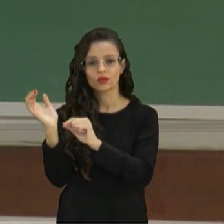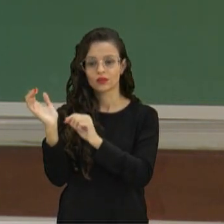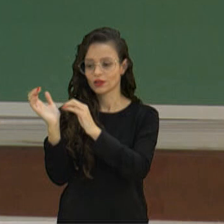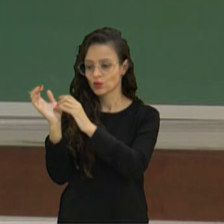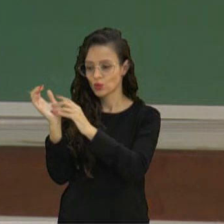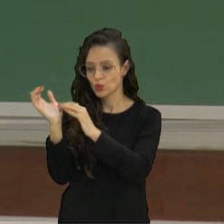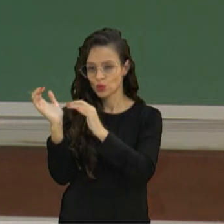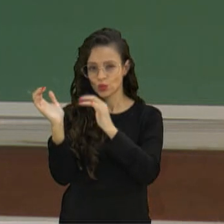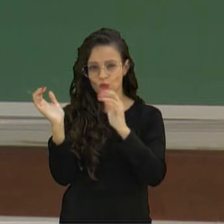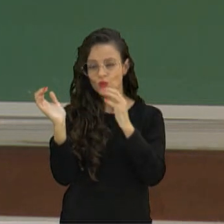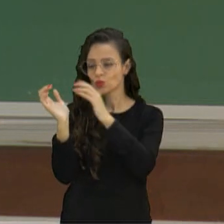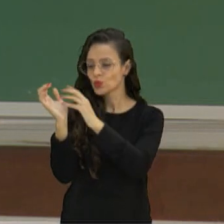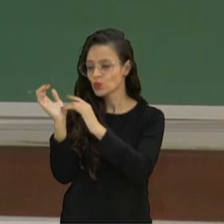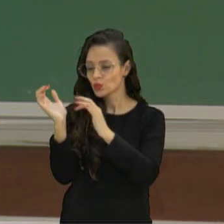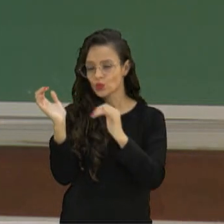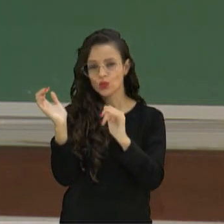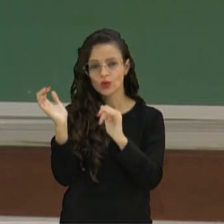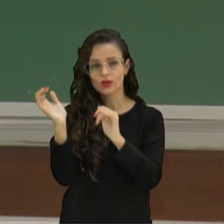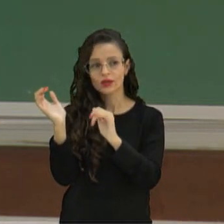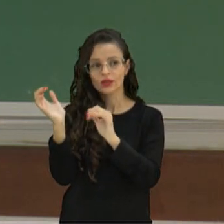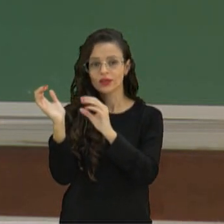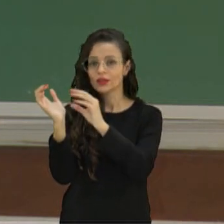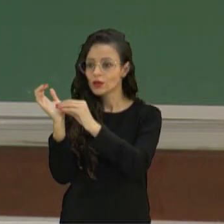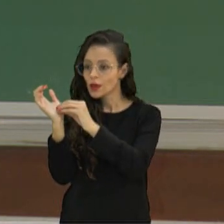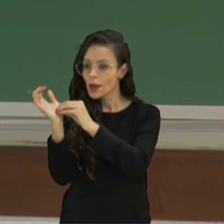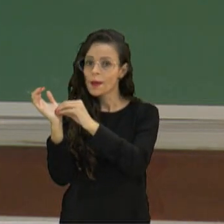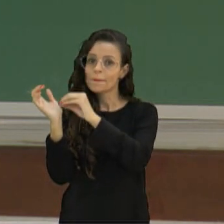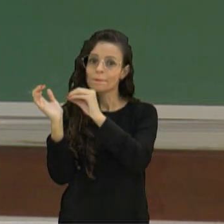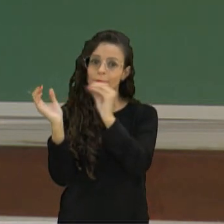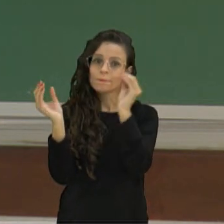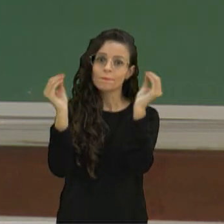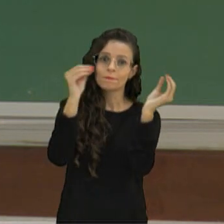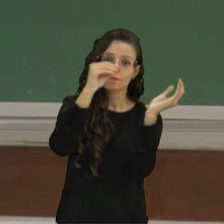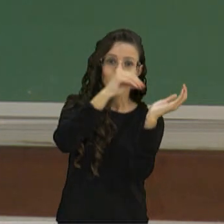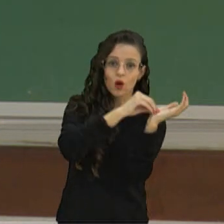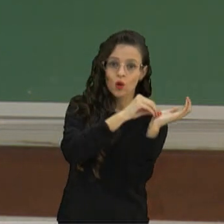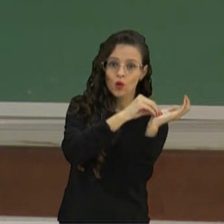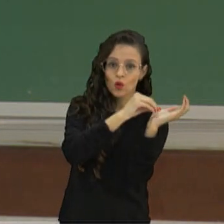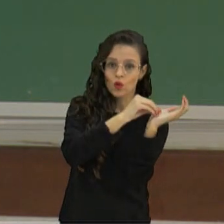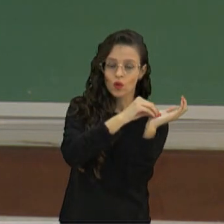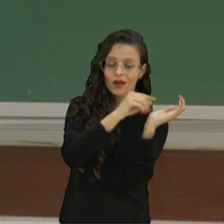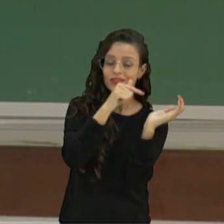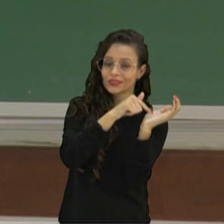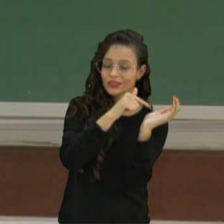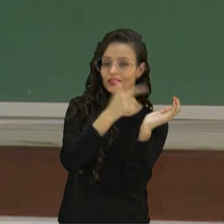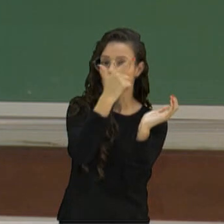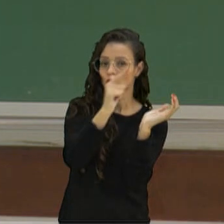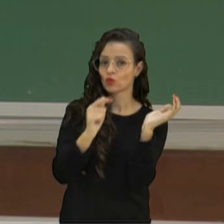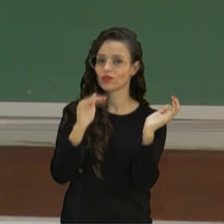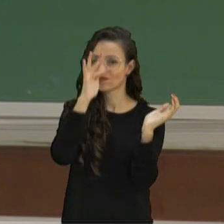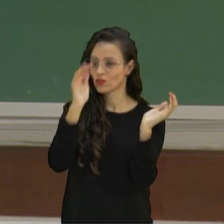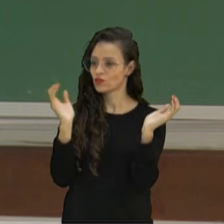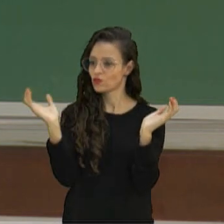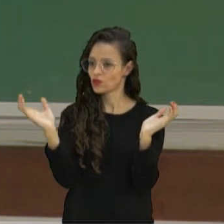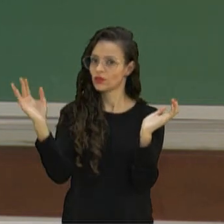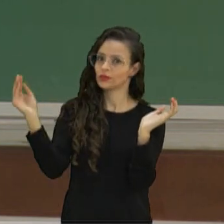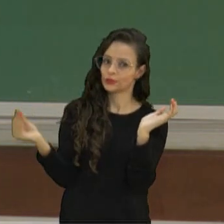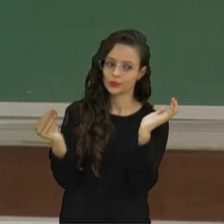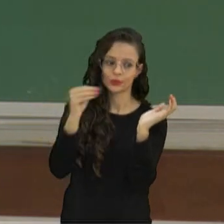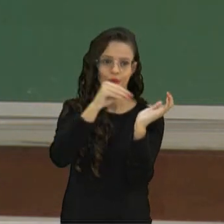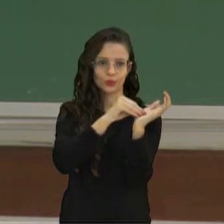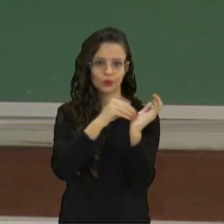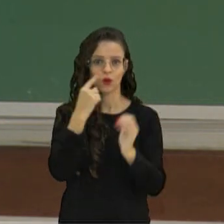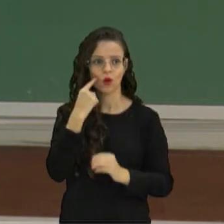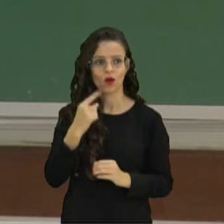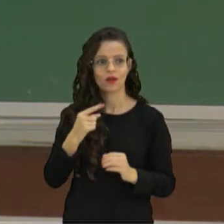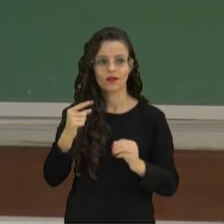pólen de uma planta e colocou lá no órgão reprodutor feminino da outra. Olha,